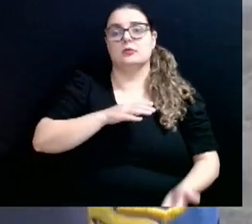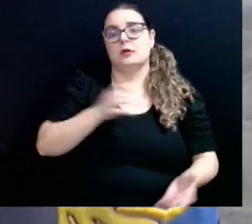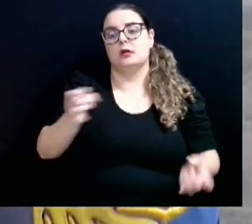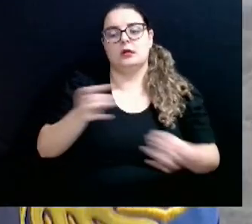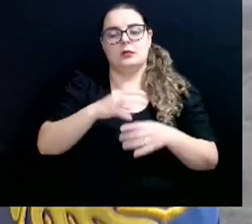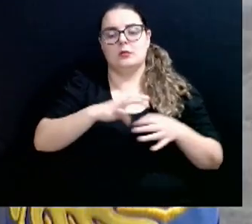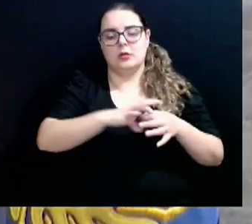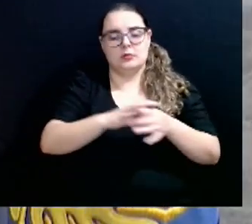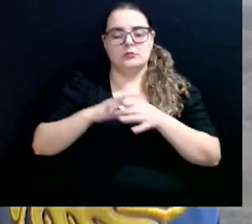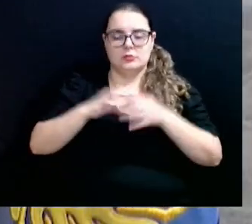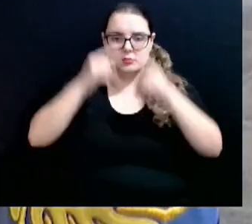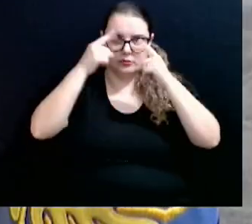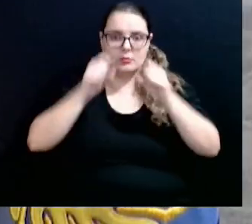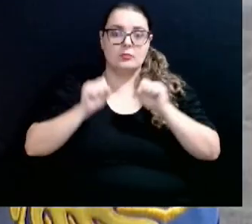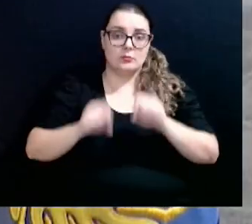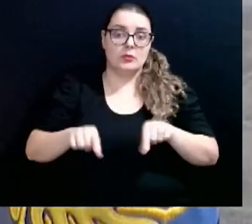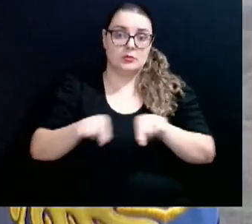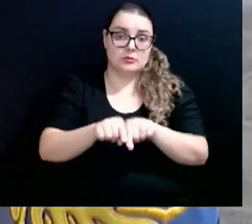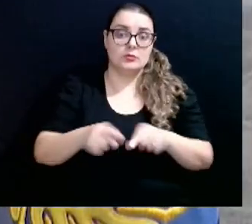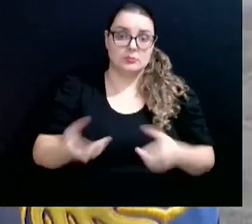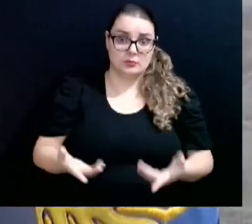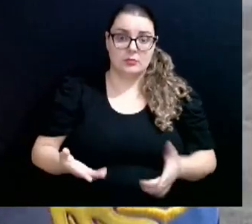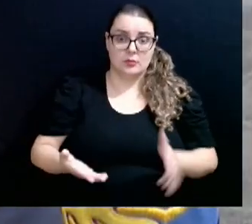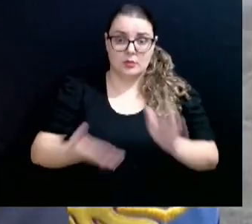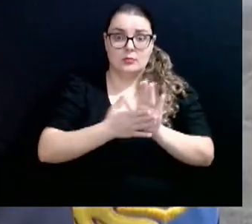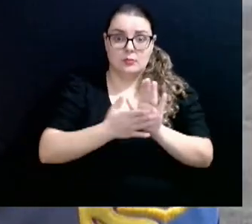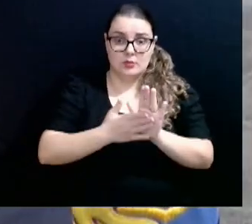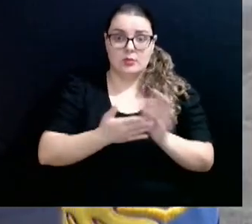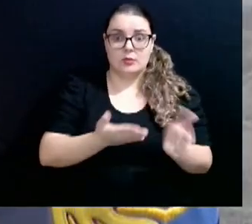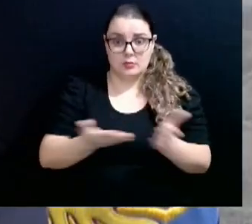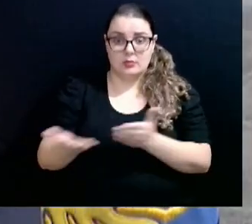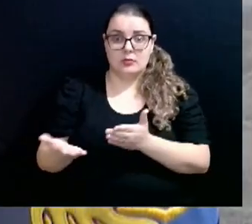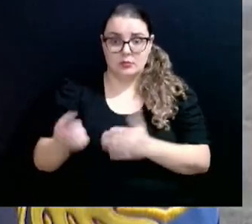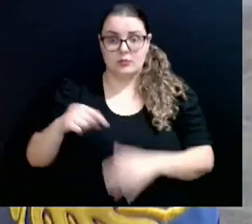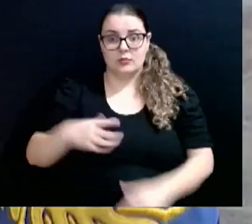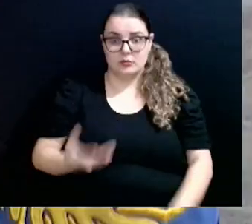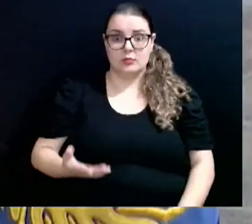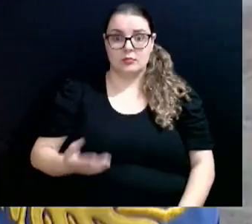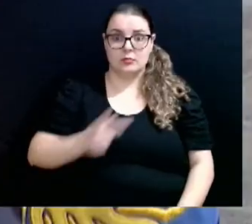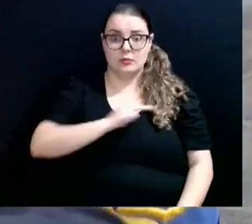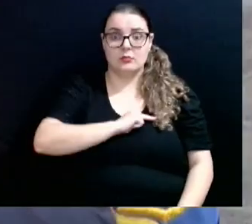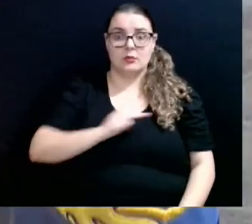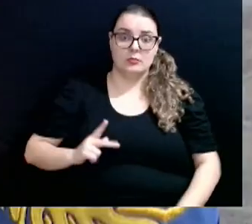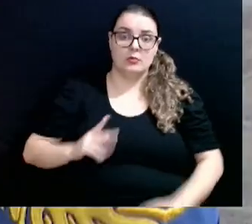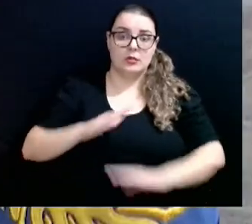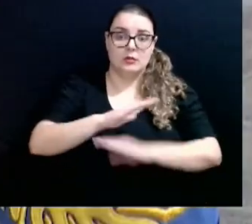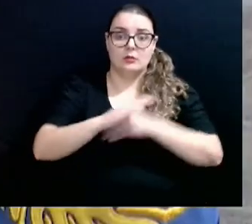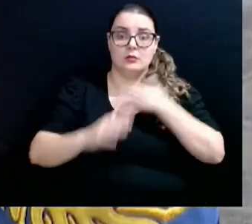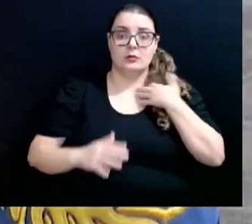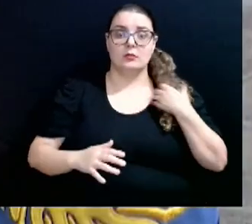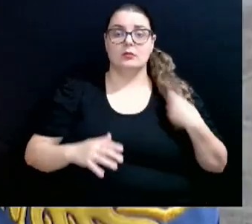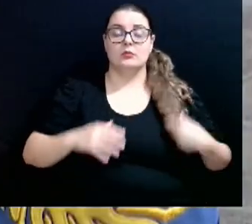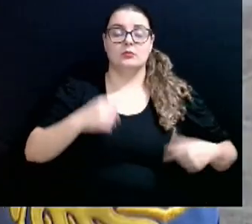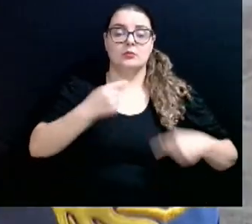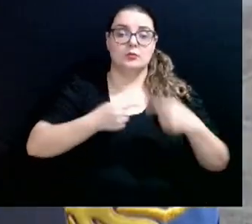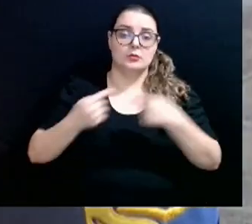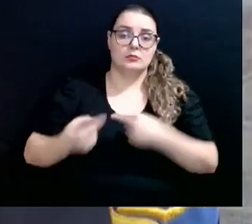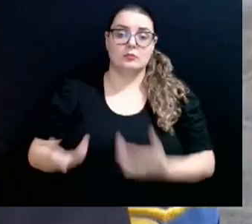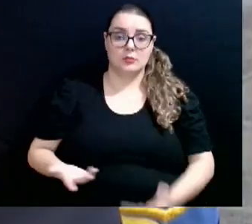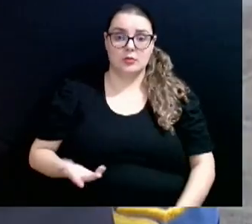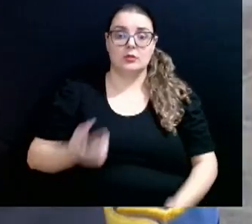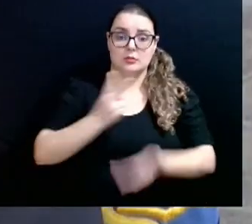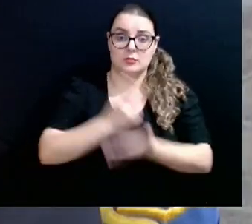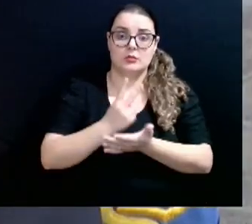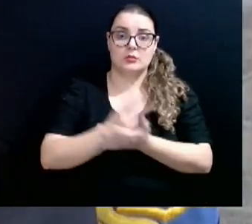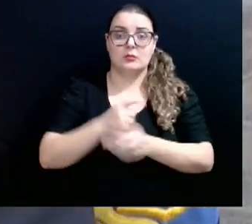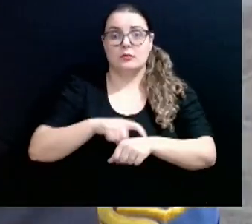pode ser uma proposta que a gente vai apresentar aqui para a presidência da casa, debater, que será uma situação de proteção